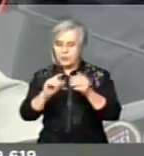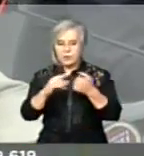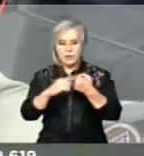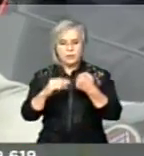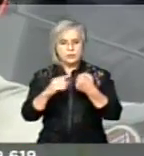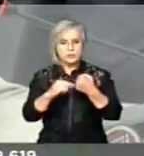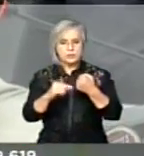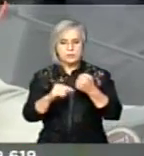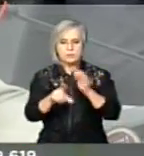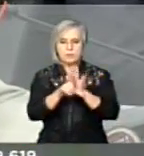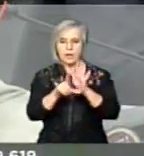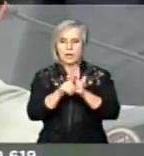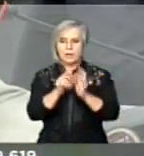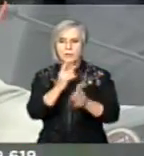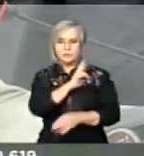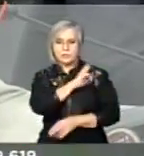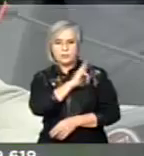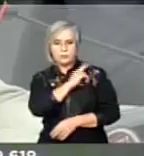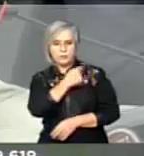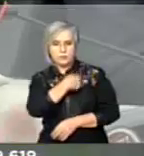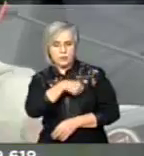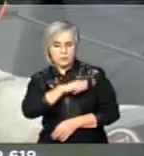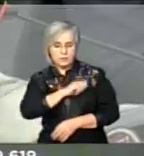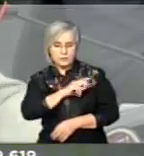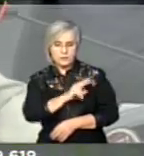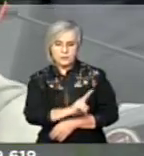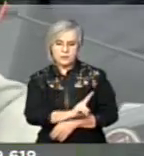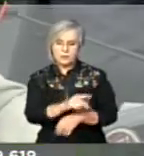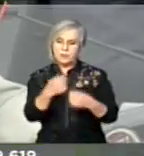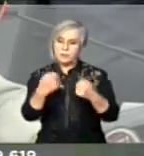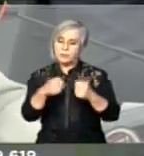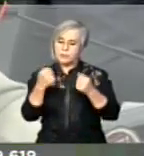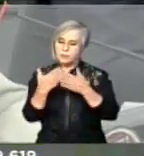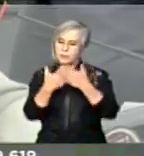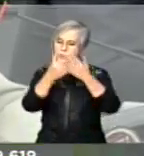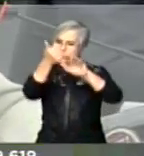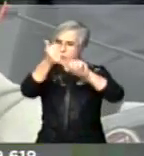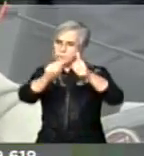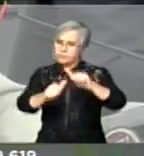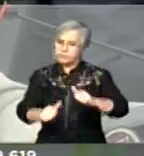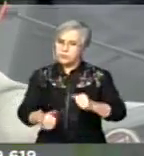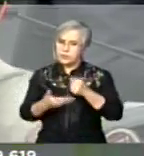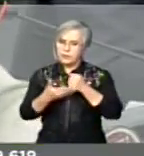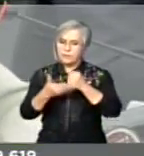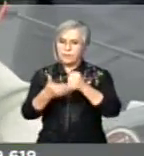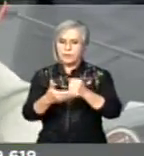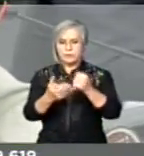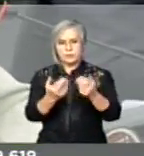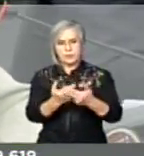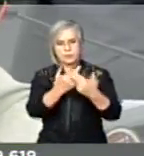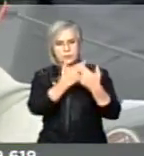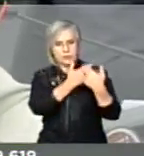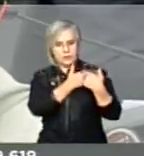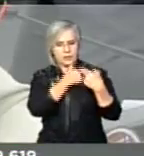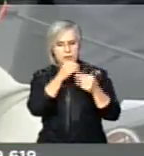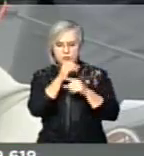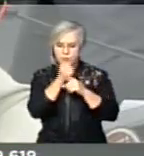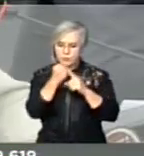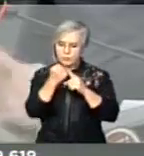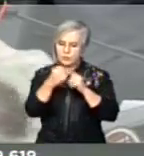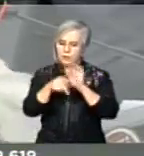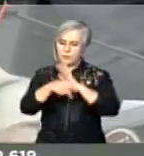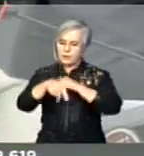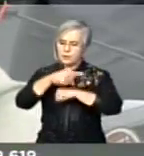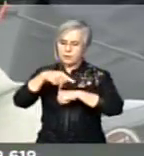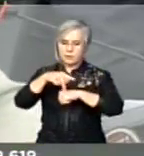de Responsabilidade Fiscal, que precisa ser revista à luz da responsabilidade social nesse